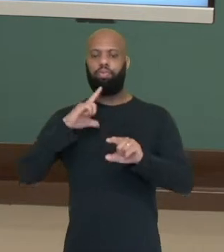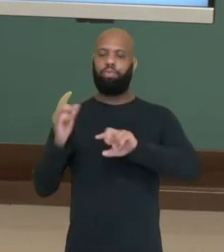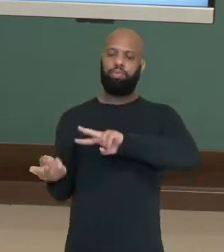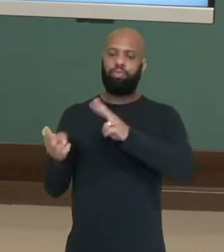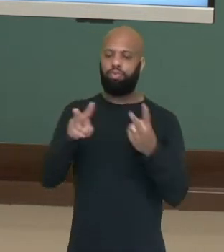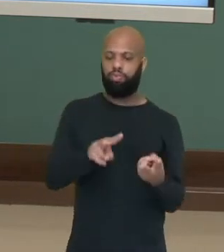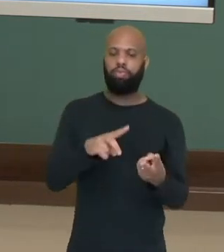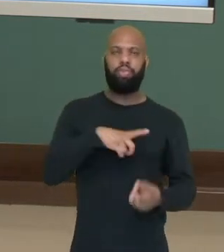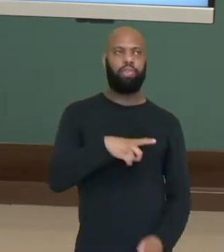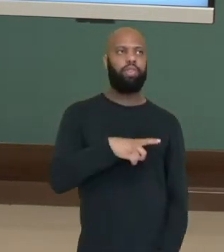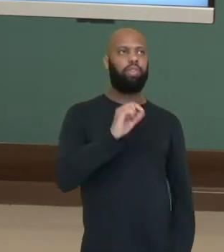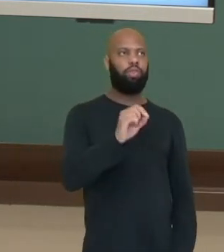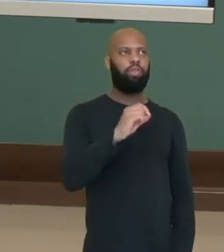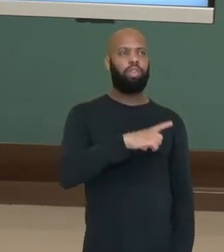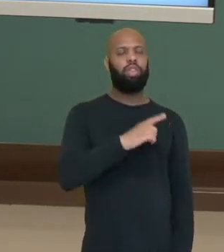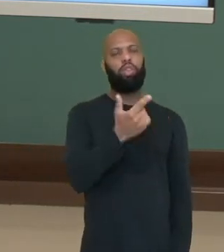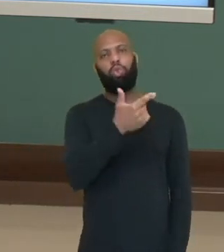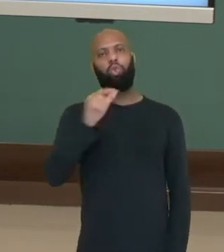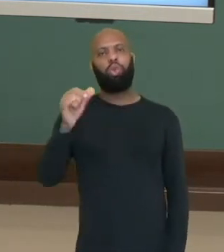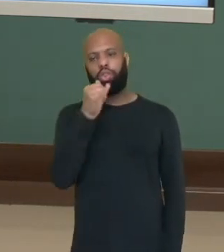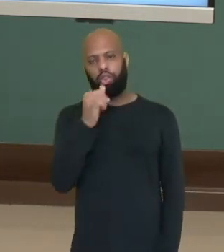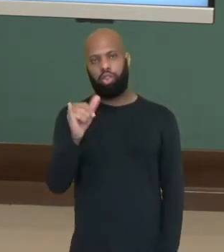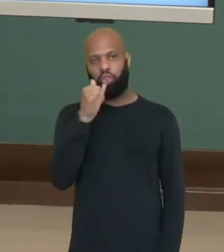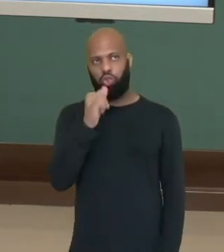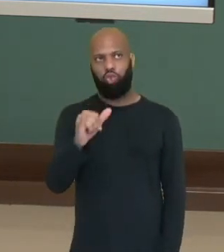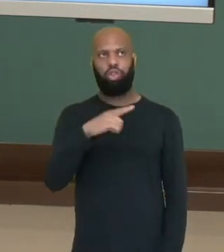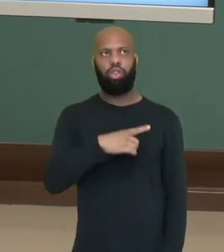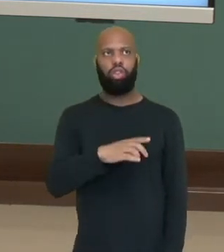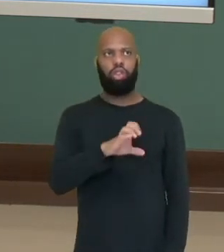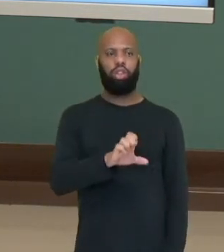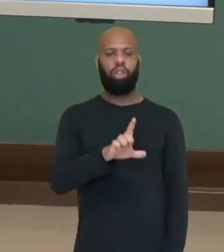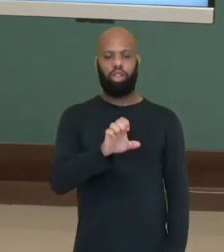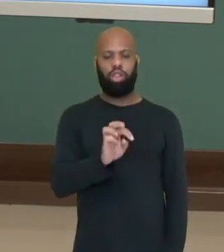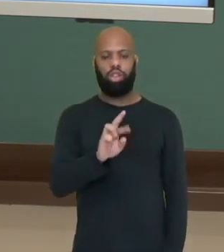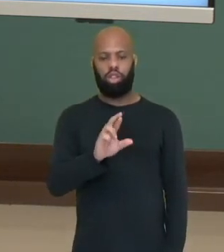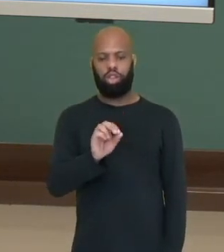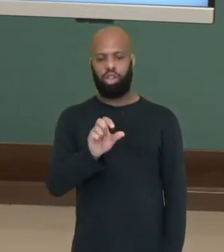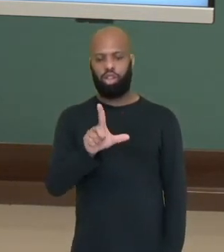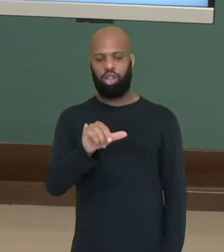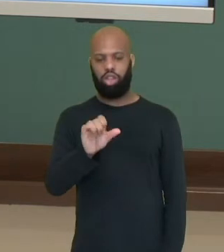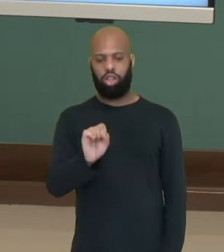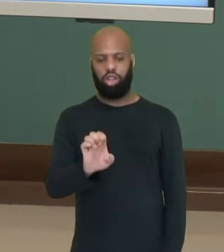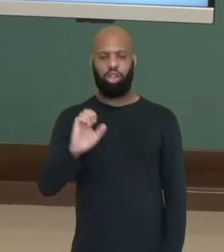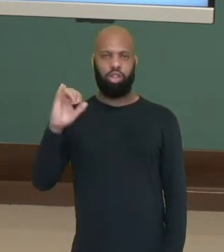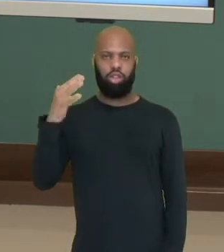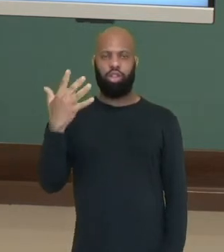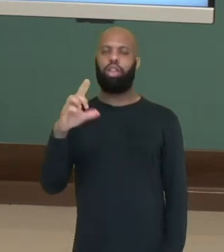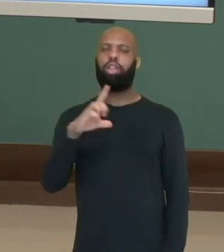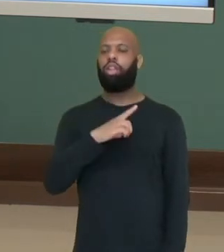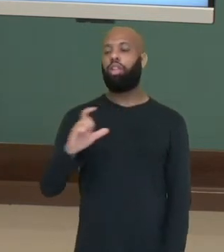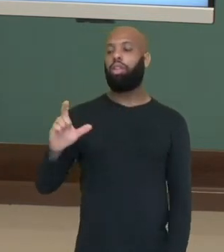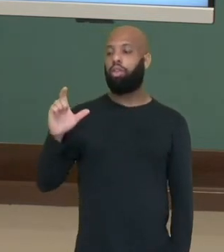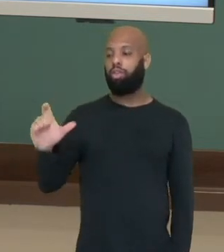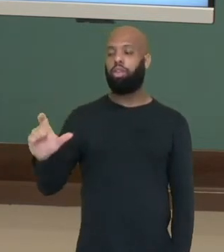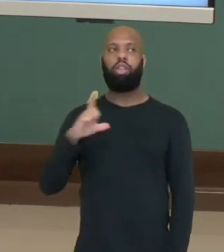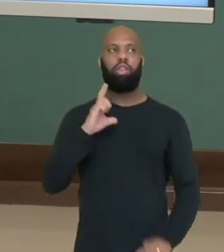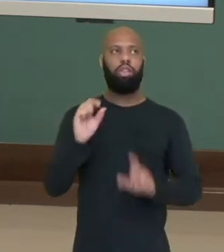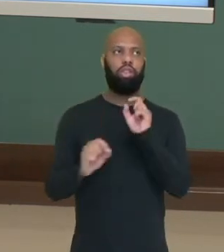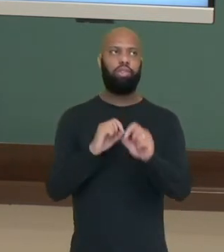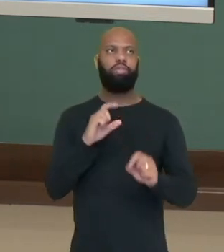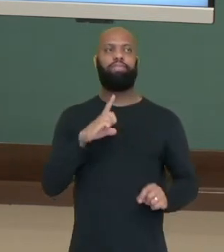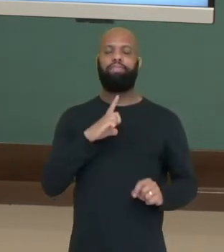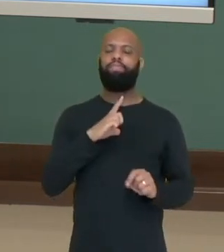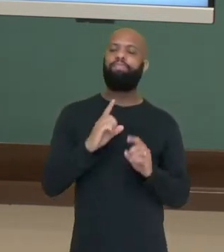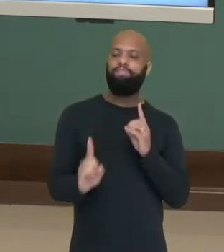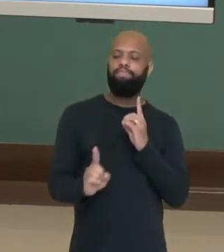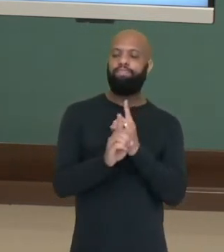precisa de uma energia externa para que a eletrólise ocorra. Na pilha a gente tem uma reação espontânea, os componentes se encontram e aí a gente